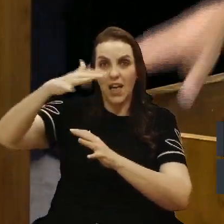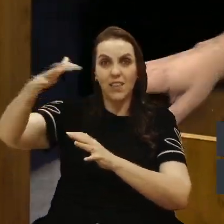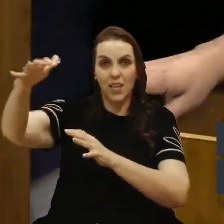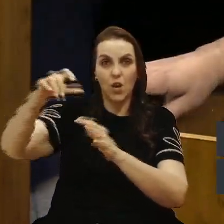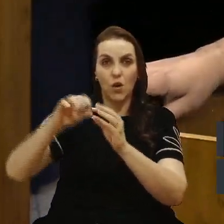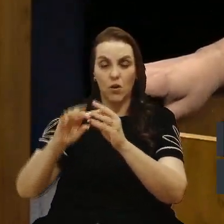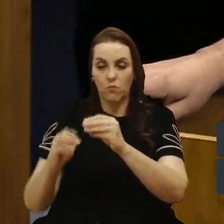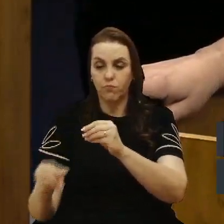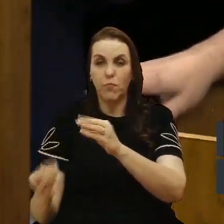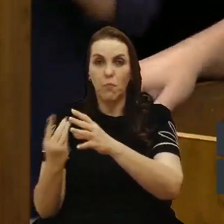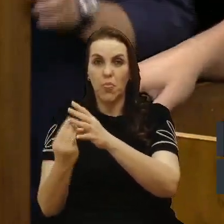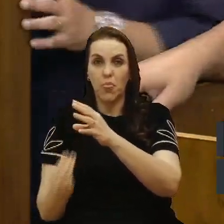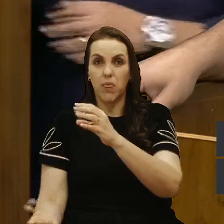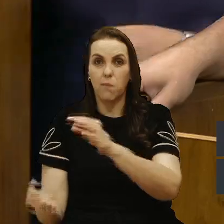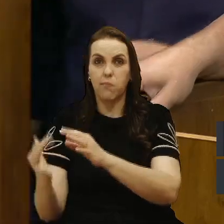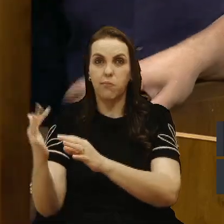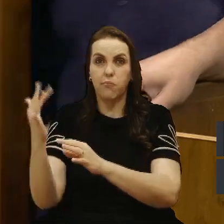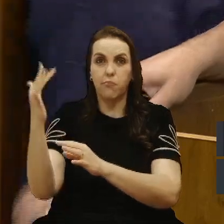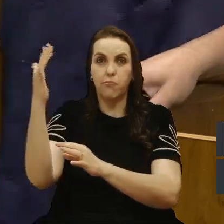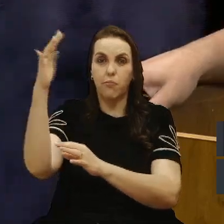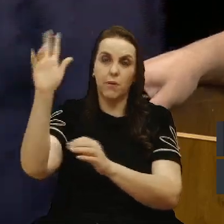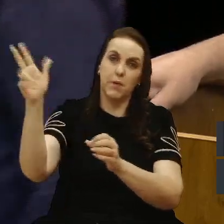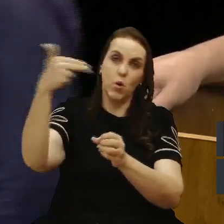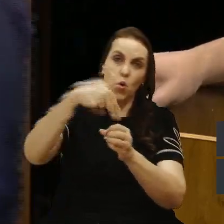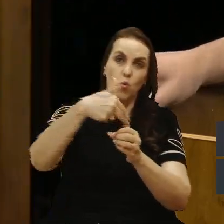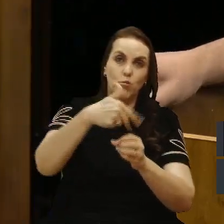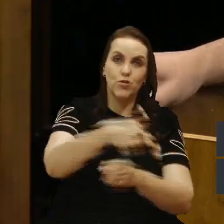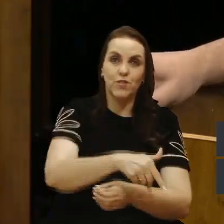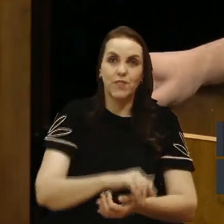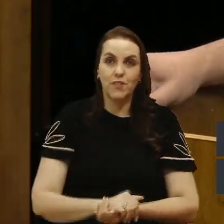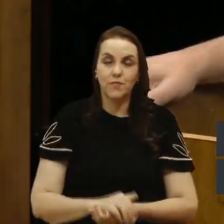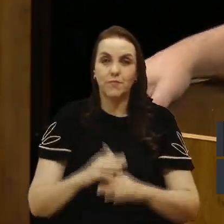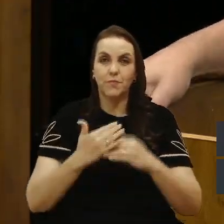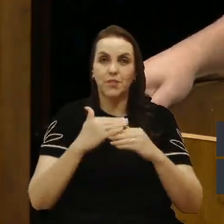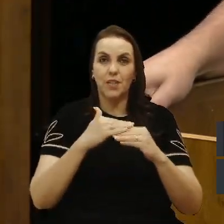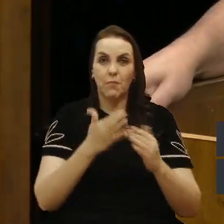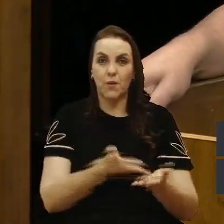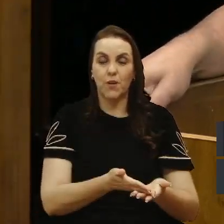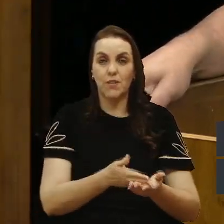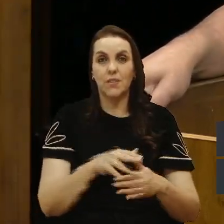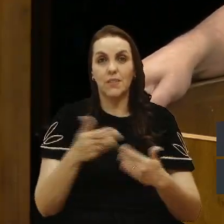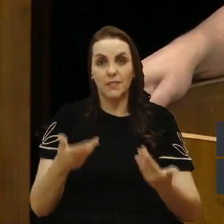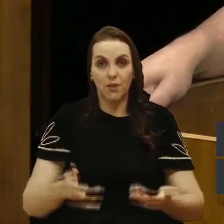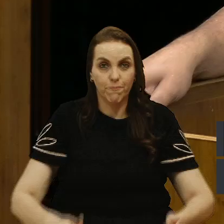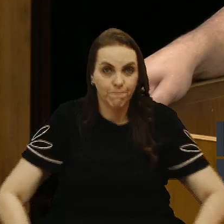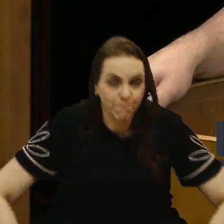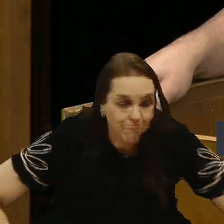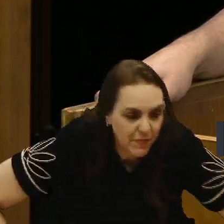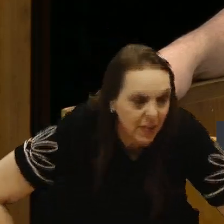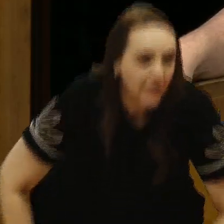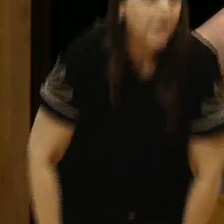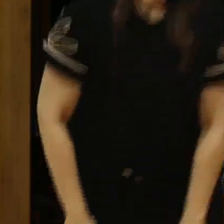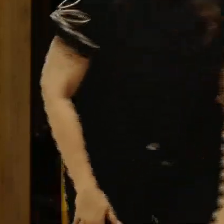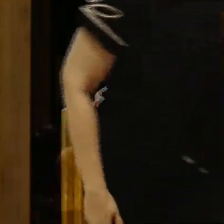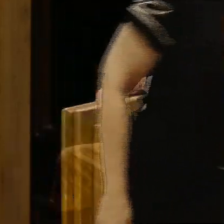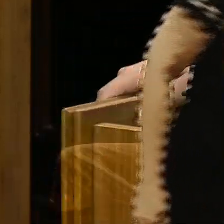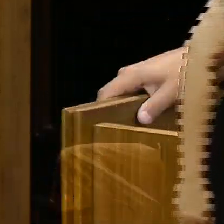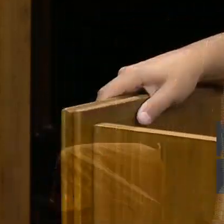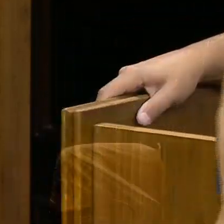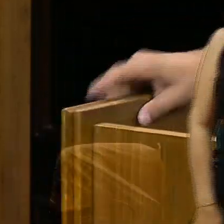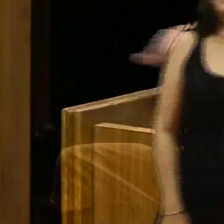o material em biogás que vira combustível. Então eu quero dizer que, e concluo, a exemplo